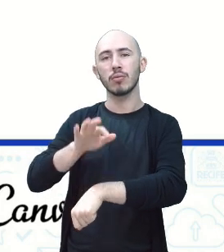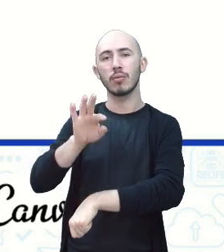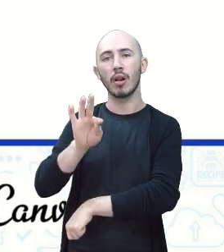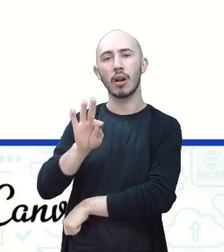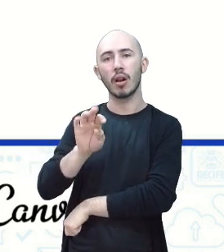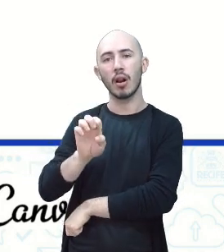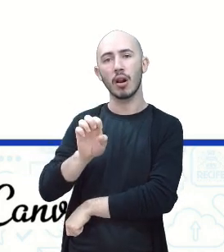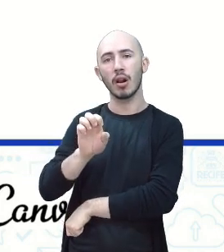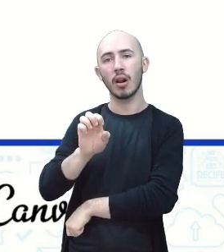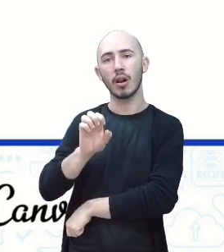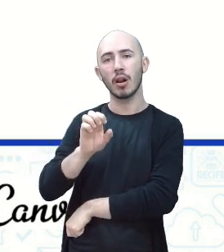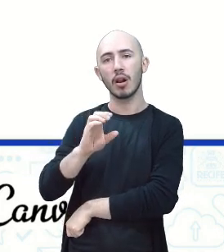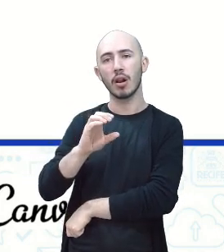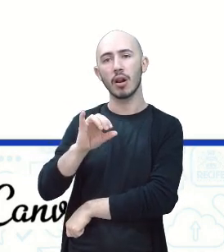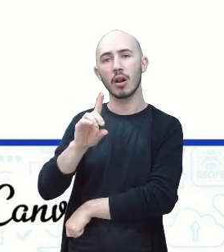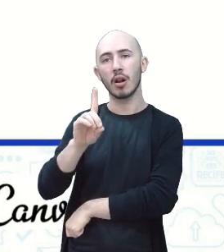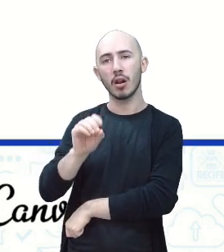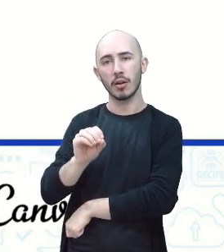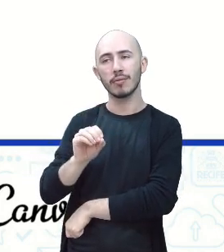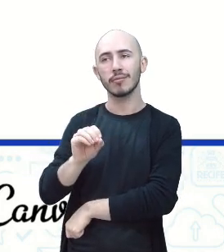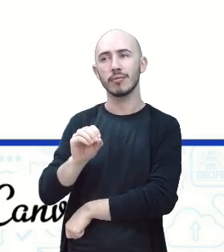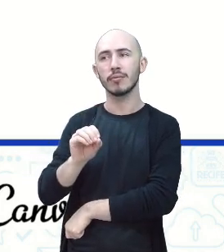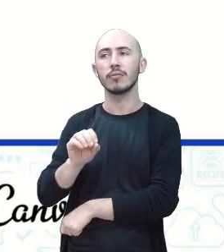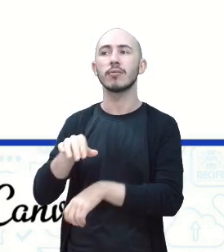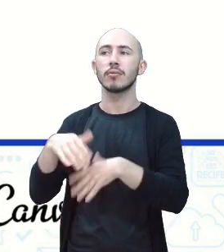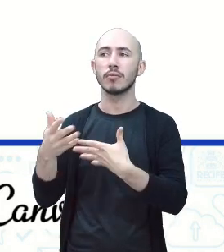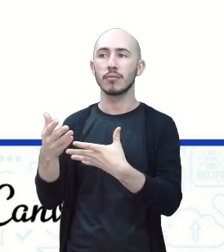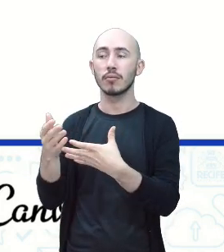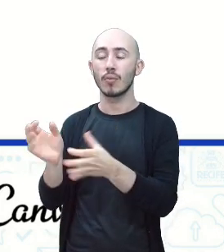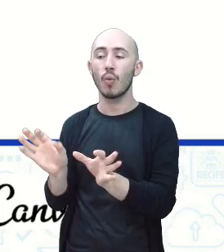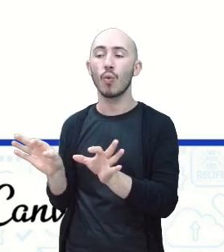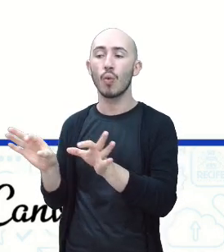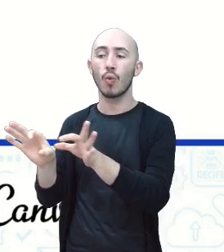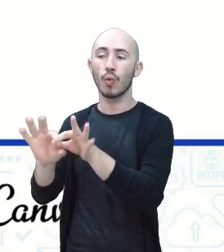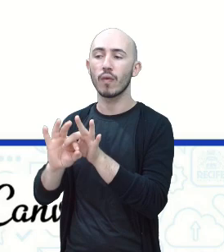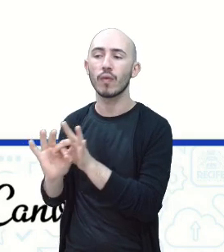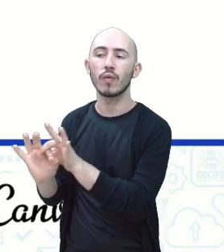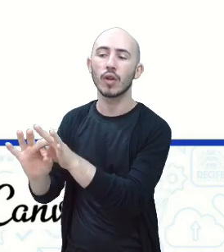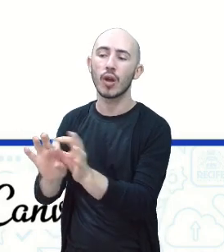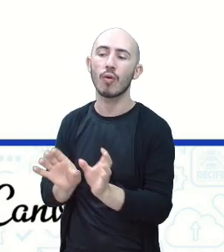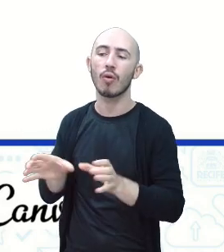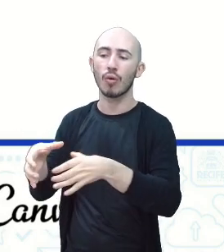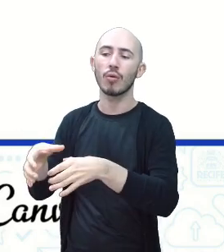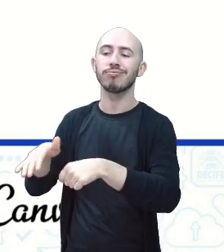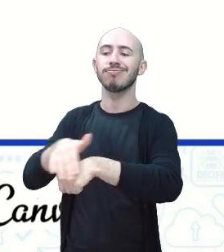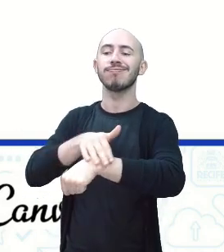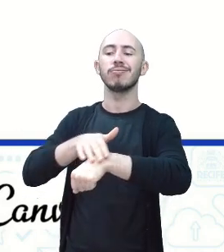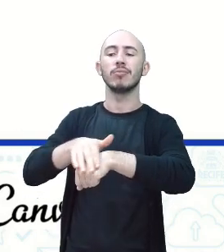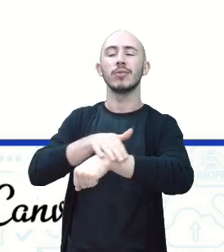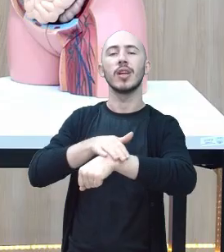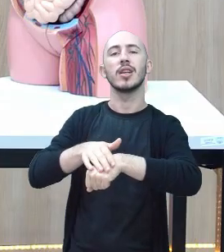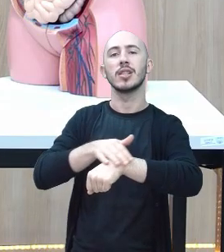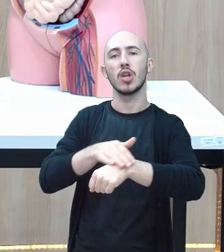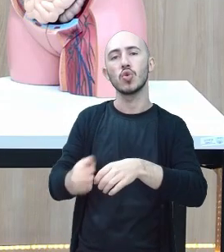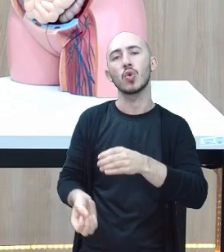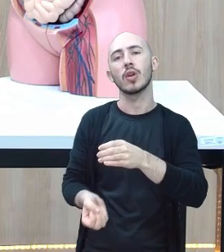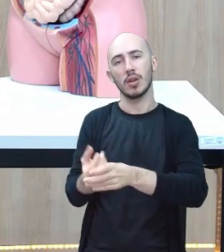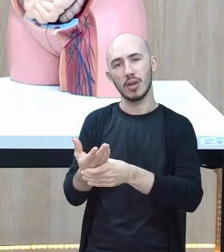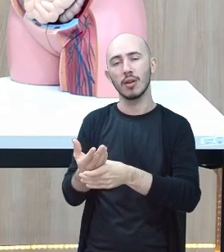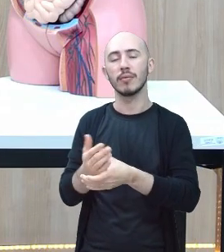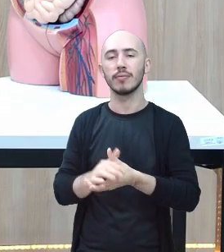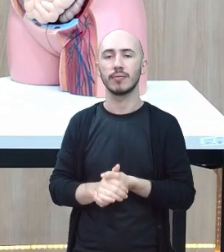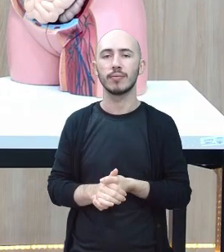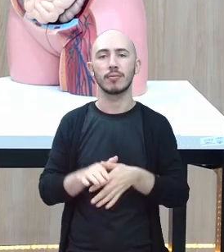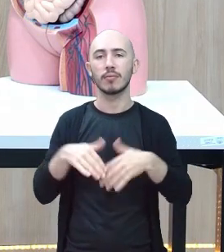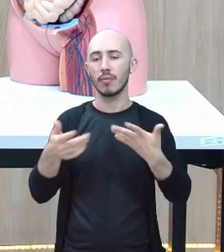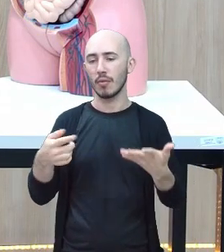nas células e as células se dividem. Quando elas se dividem, o conjunto de células que são semelhantes, porque como